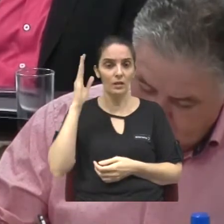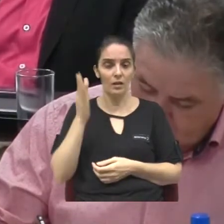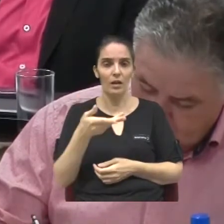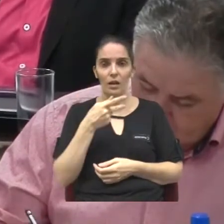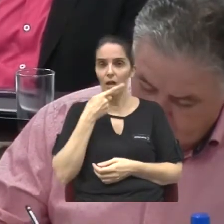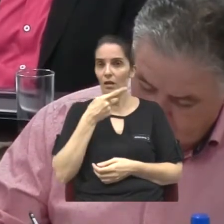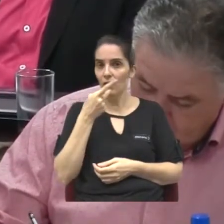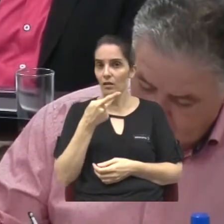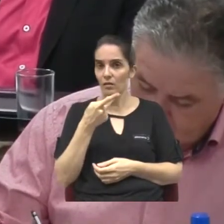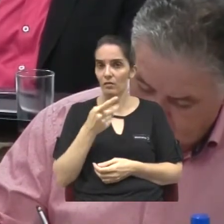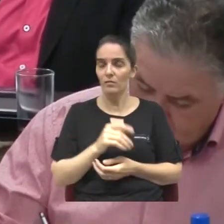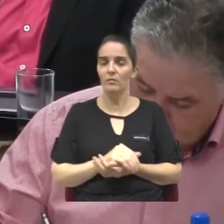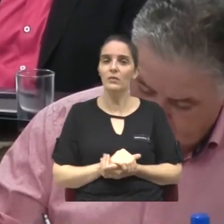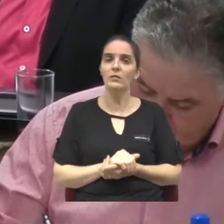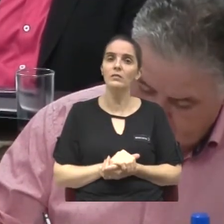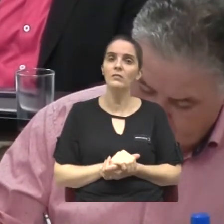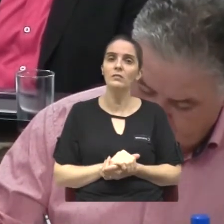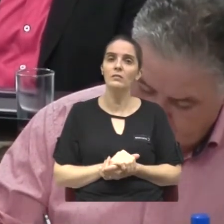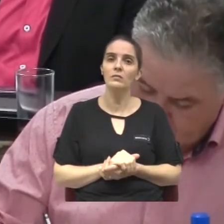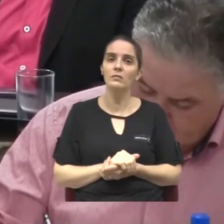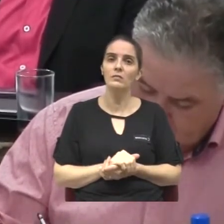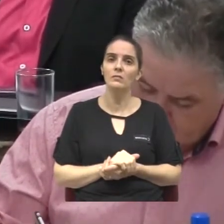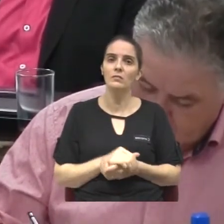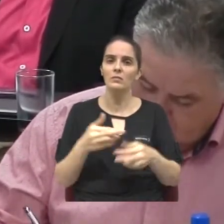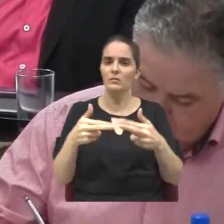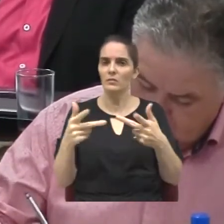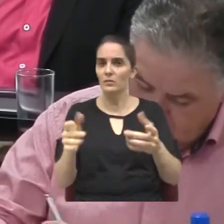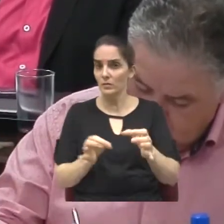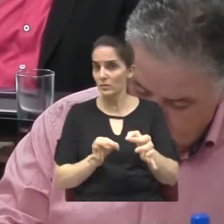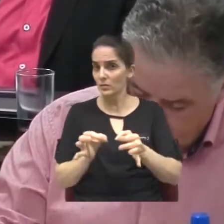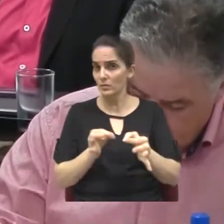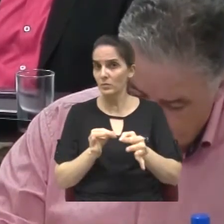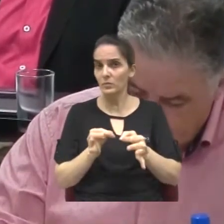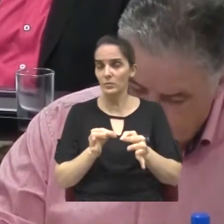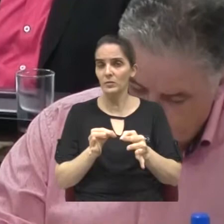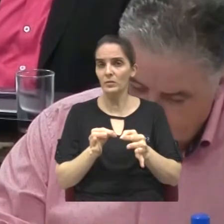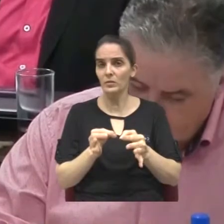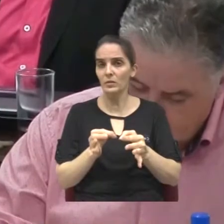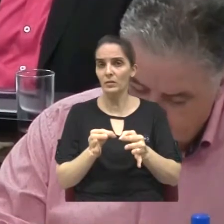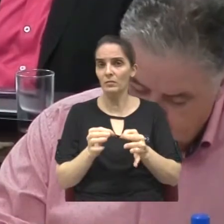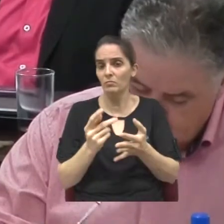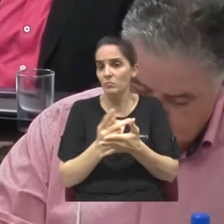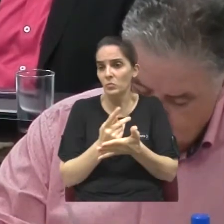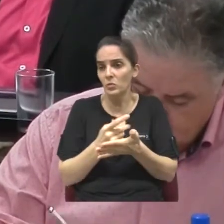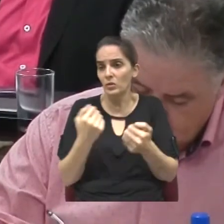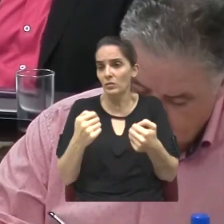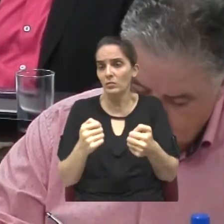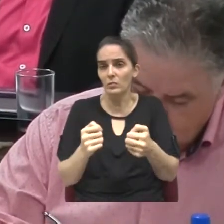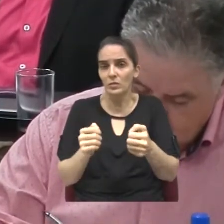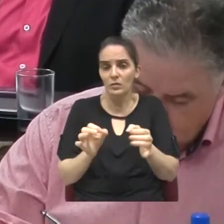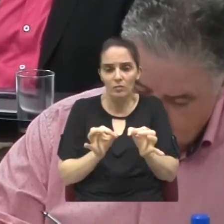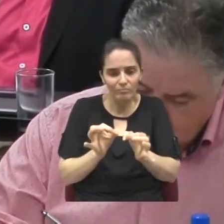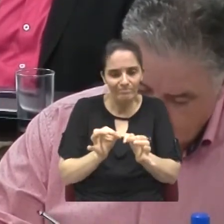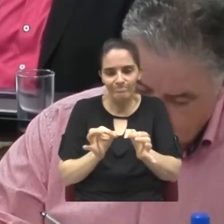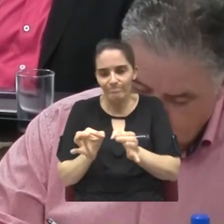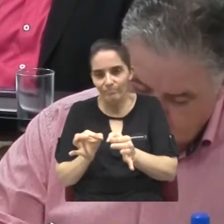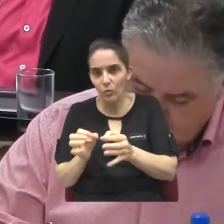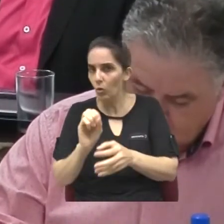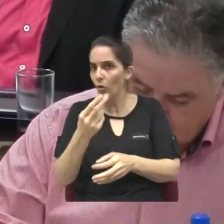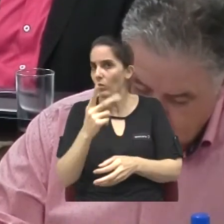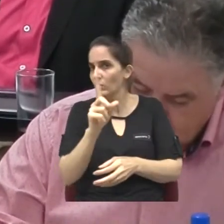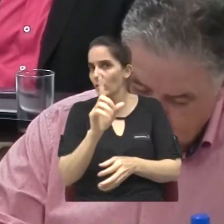nos anais dessa Casa de Lei, vários projetos com vício formal que precisou ser consertado. Ou não